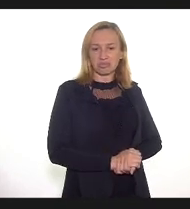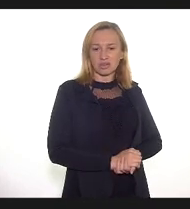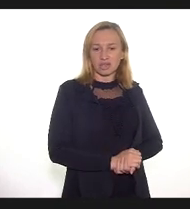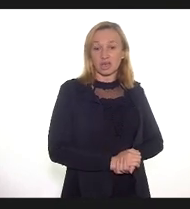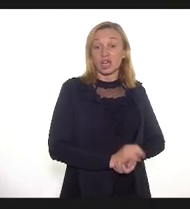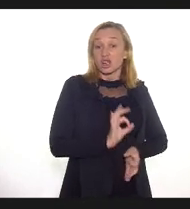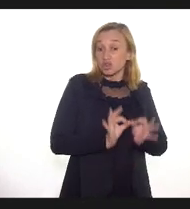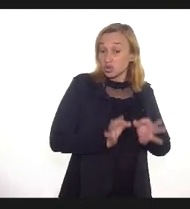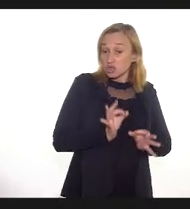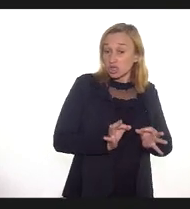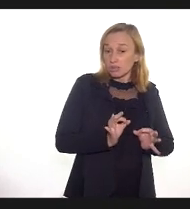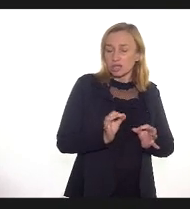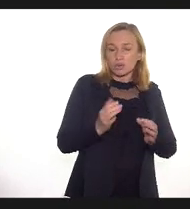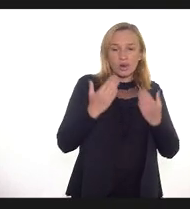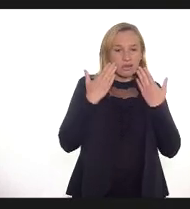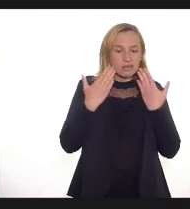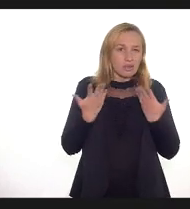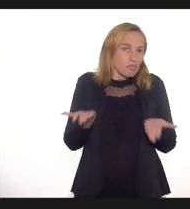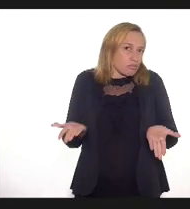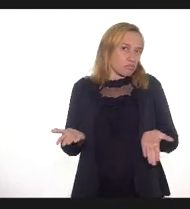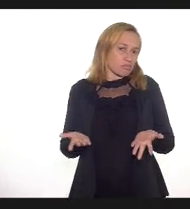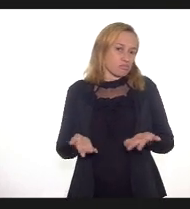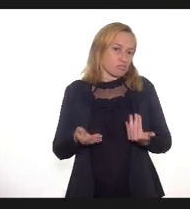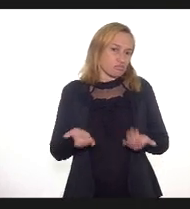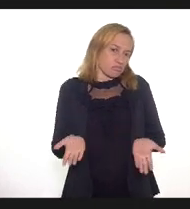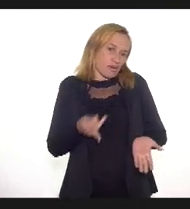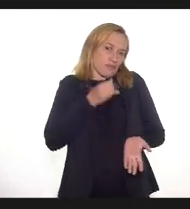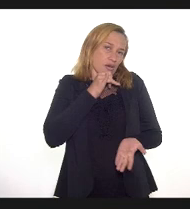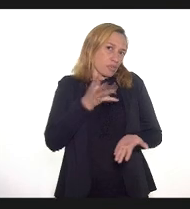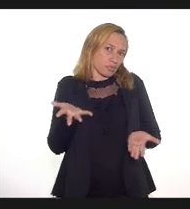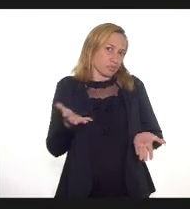É justamente para dar um exemplo.